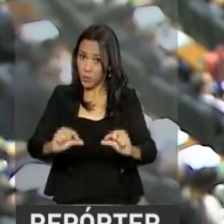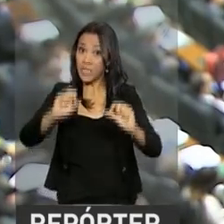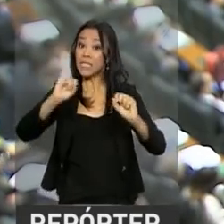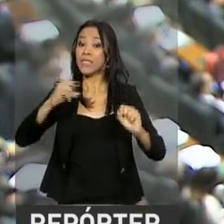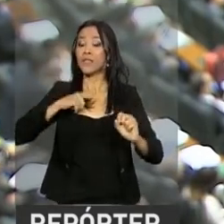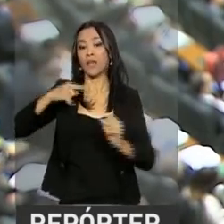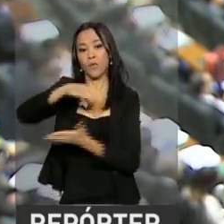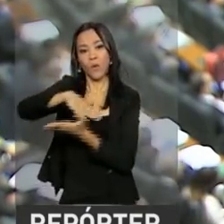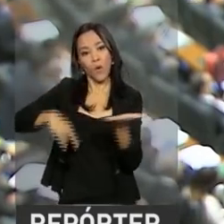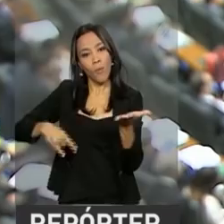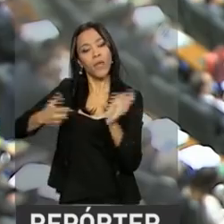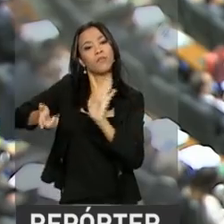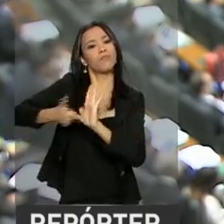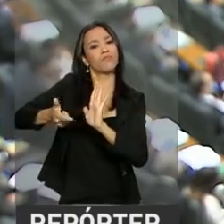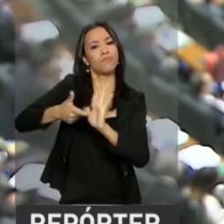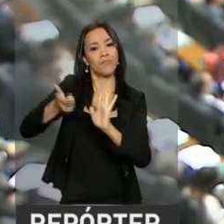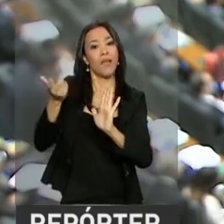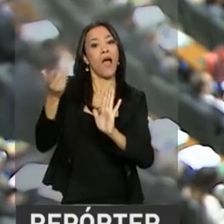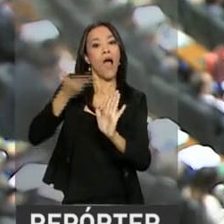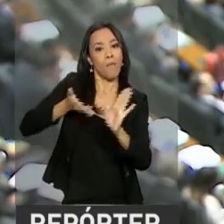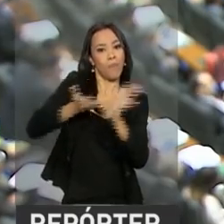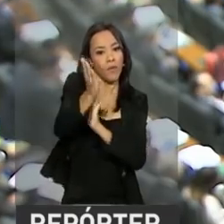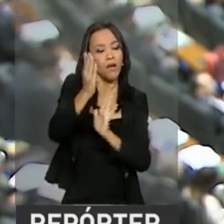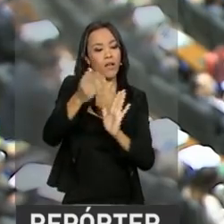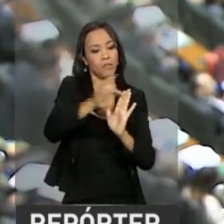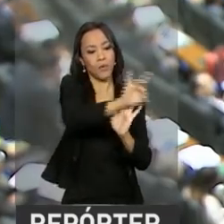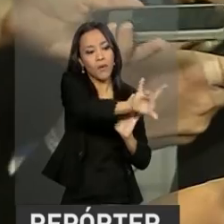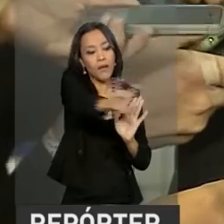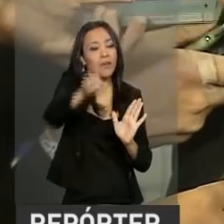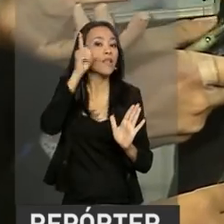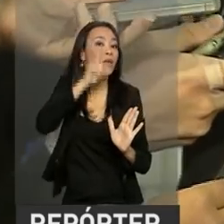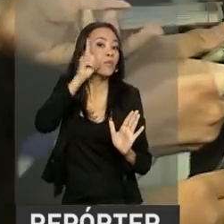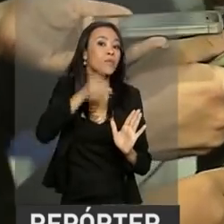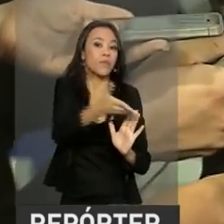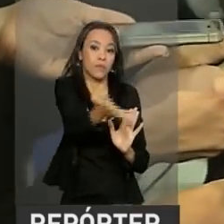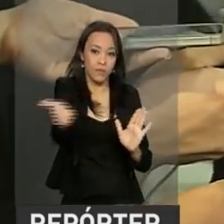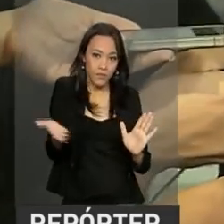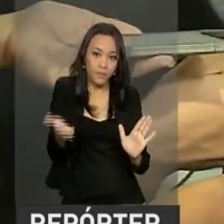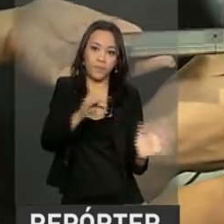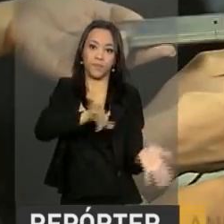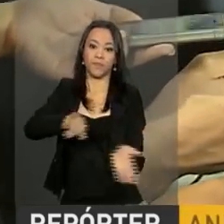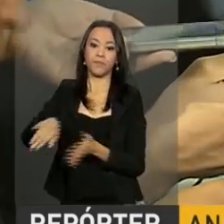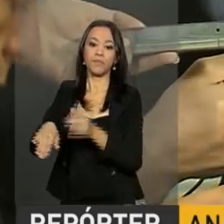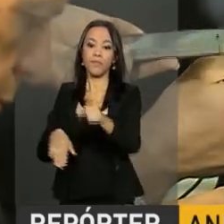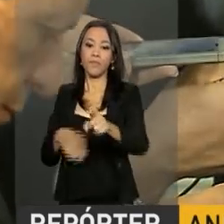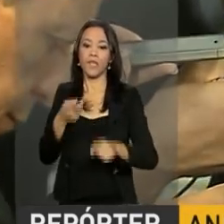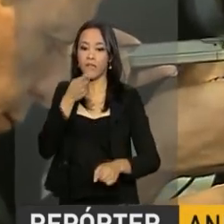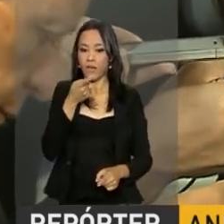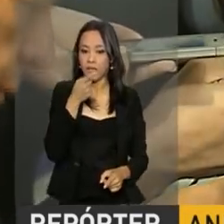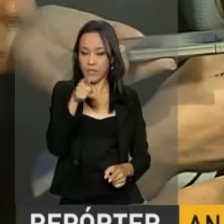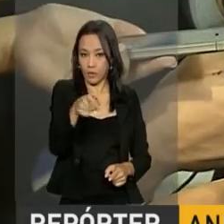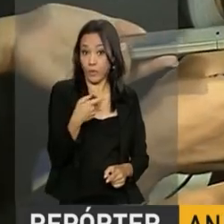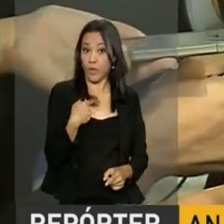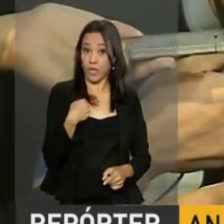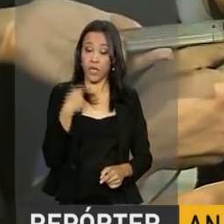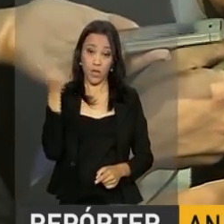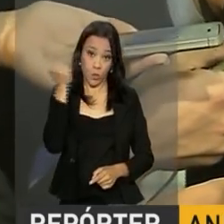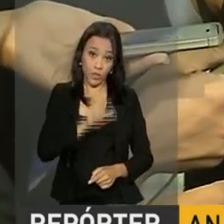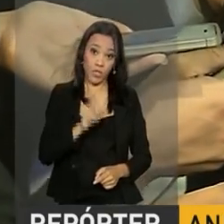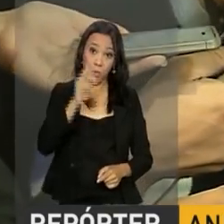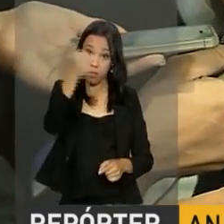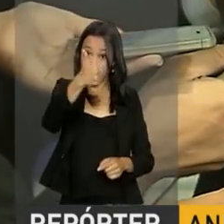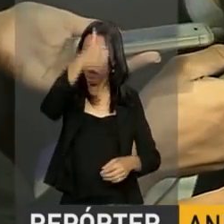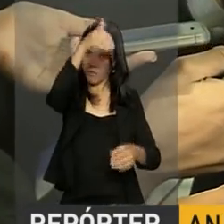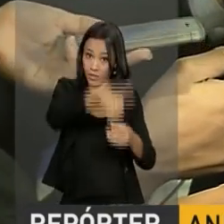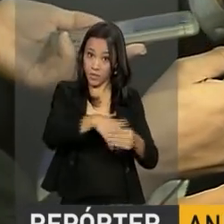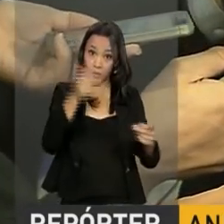requerimento nesse sentido aprovado pelos parlamentares. O resultado da votação no primeiro turno demonstrou, acima